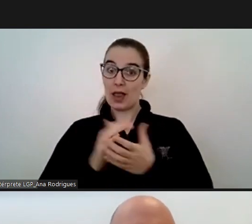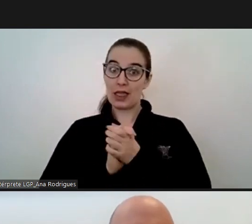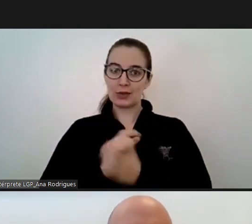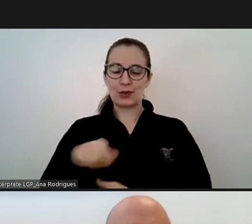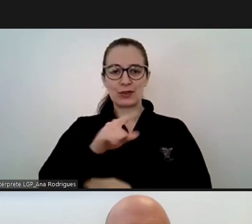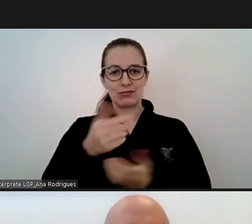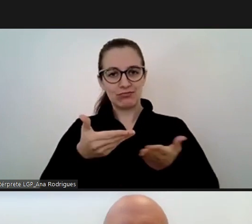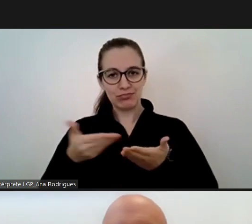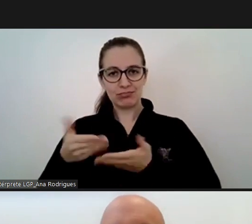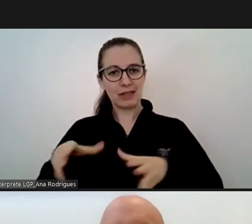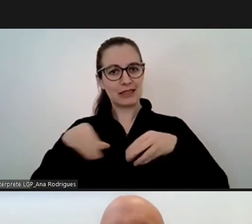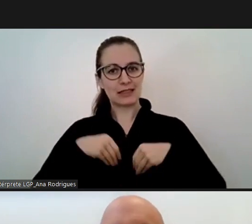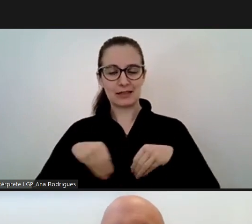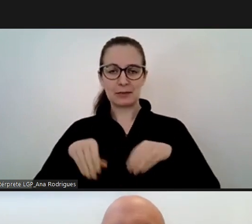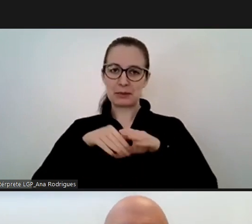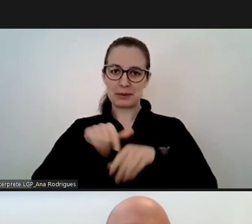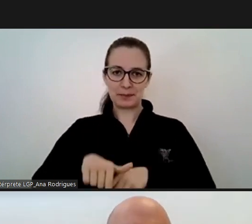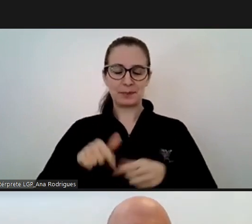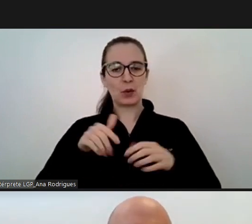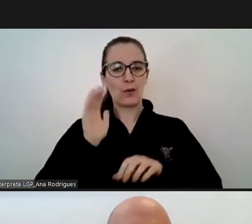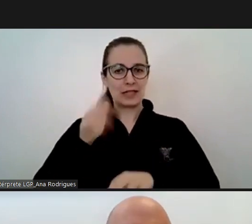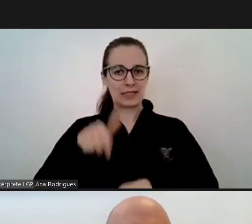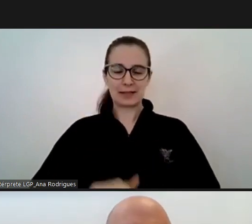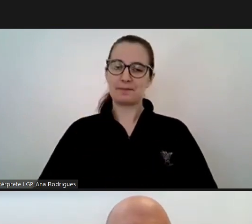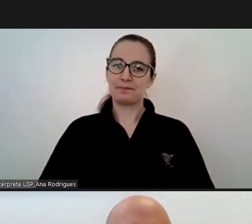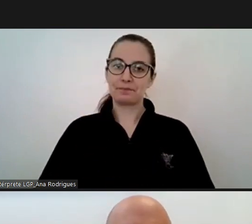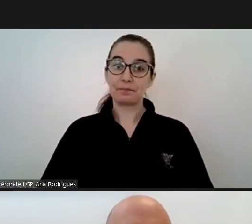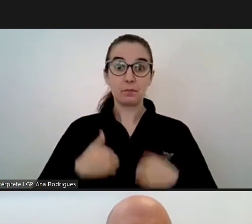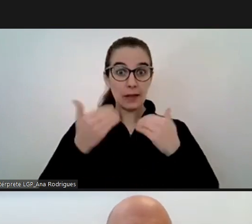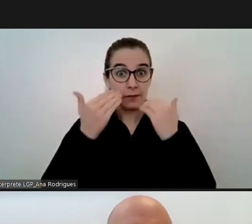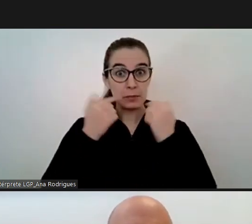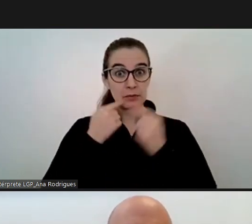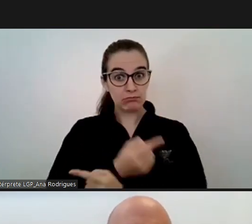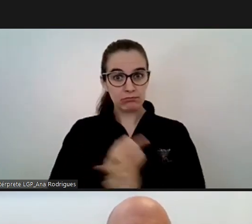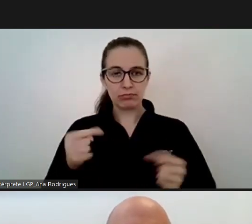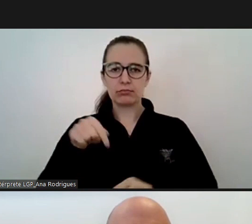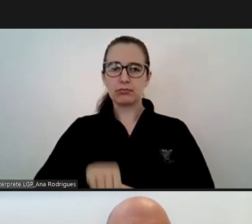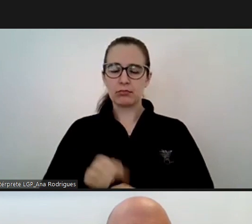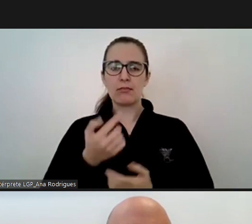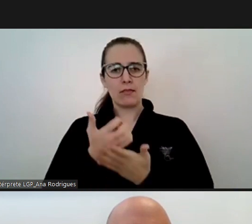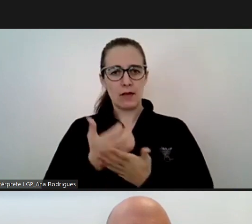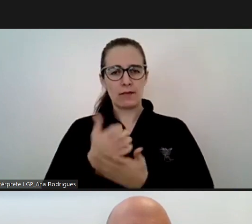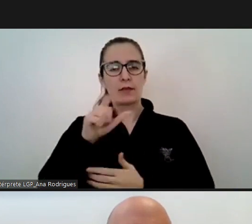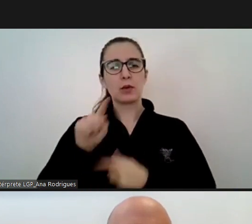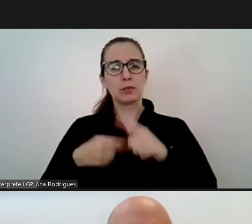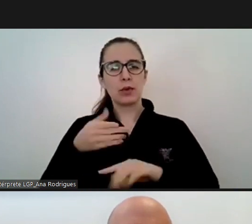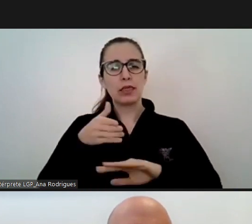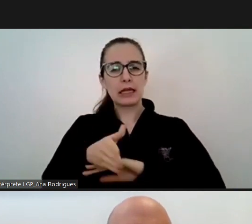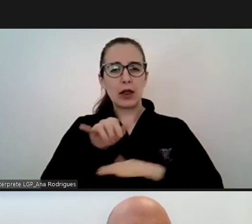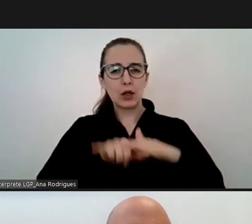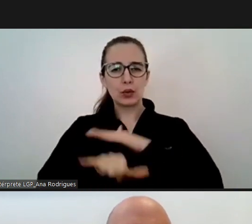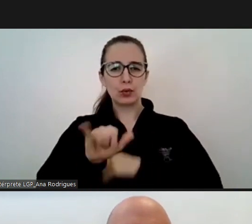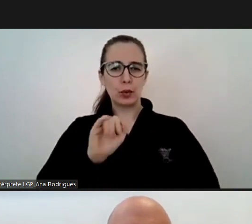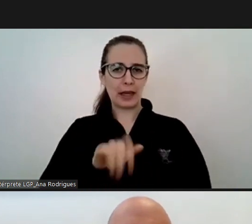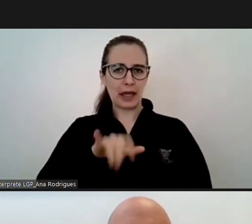para participar neste webinar. Informamos que a sessão é gravada e transmitida em direto através do canal de YouTube do